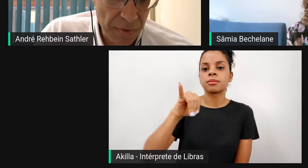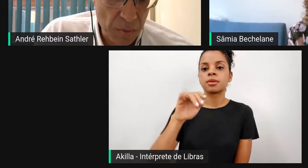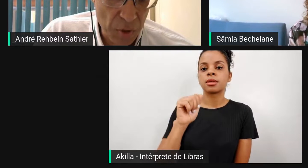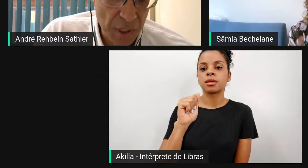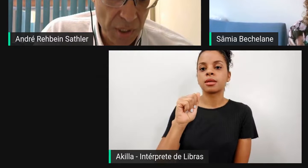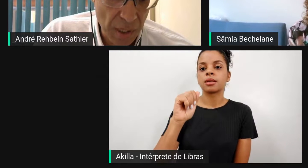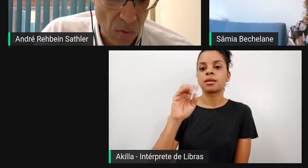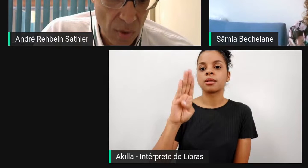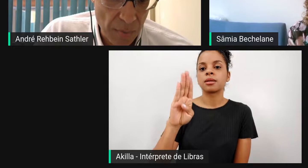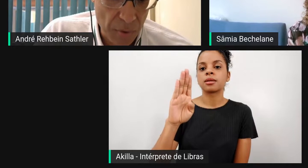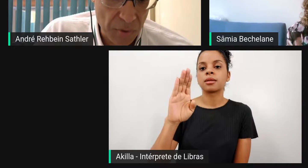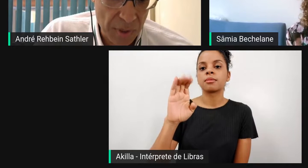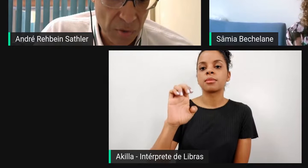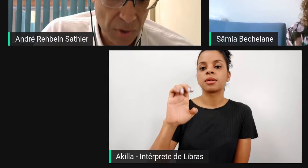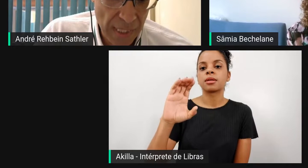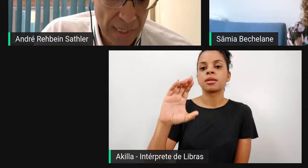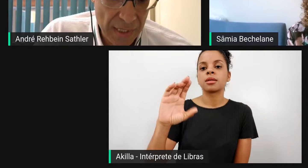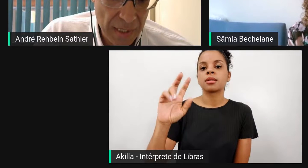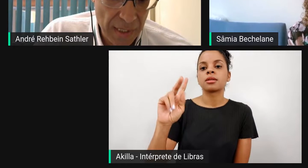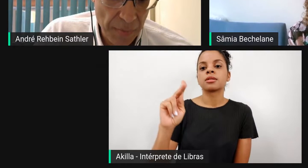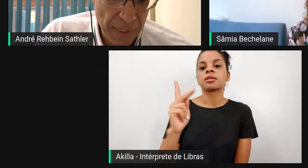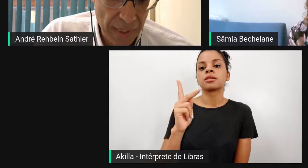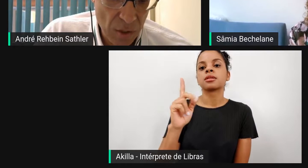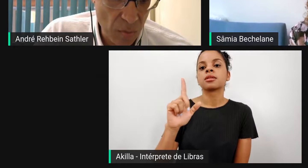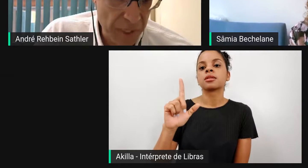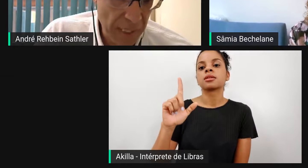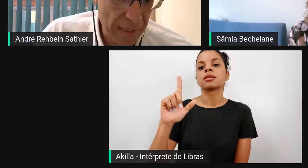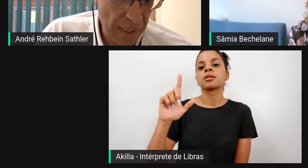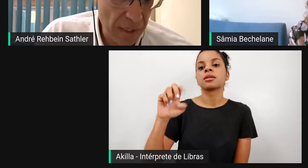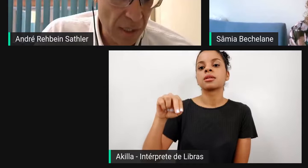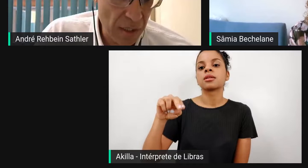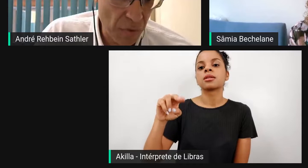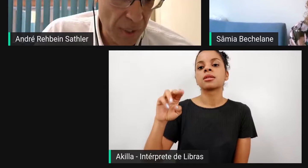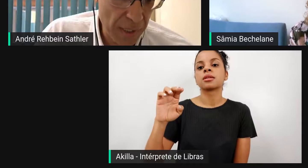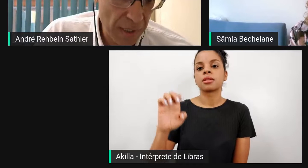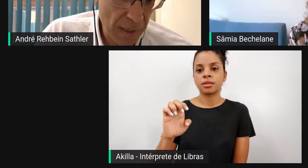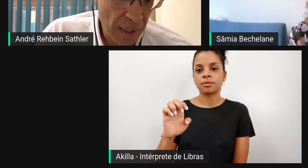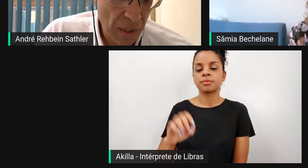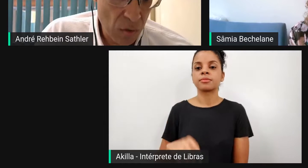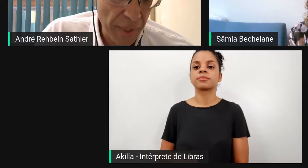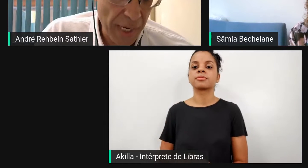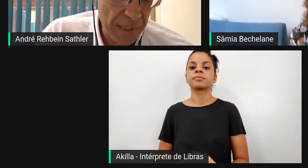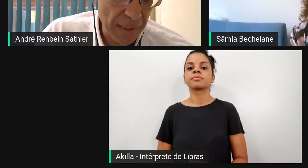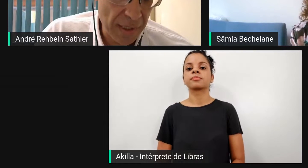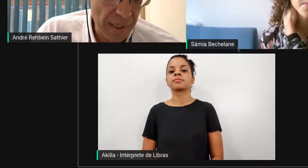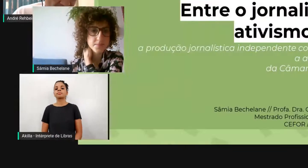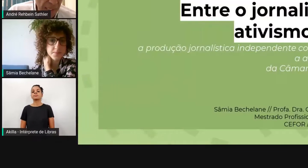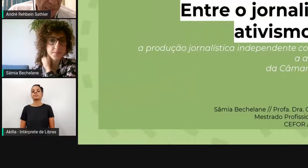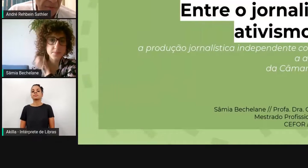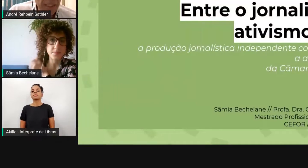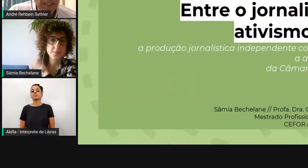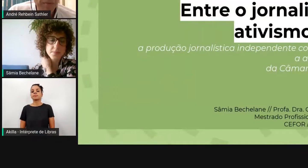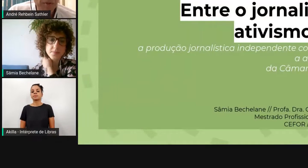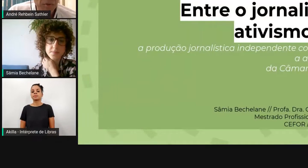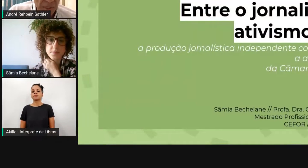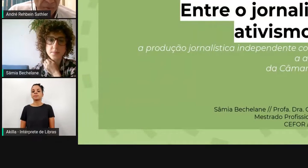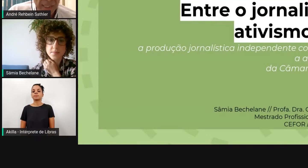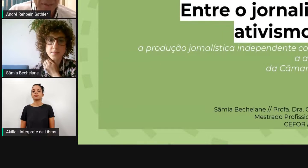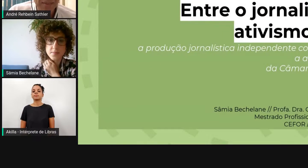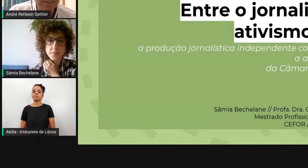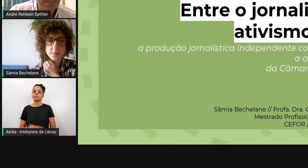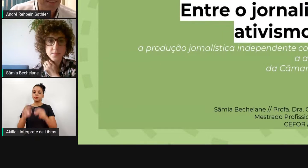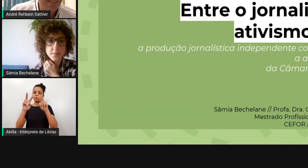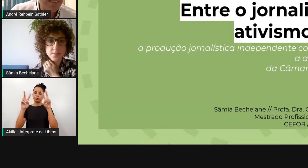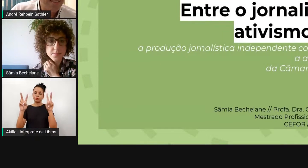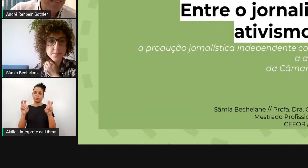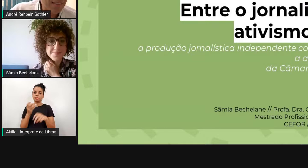o ativismo digital, a produção jornalística independente como estratégia de advocacy sobre a agenda legislativa da Câmara dos